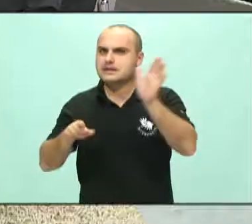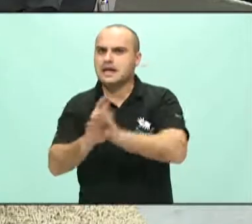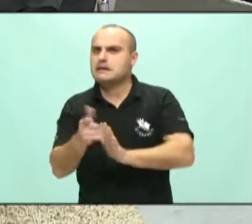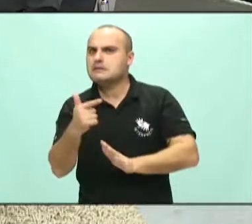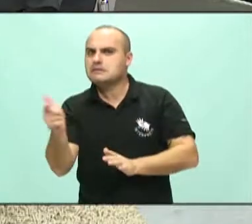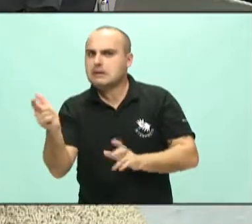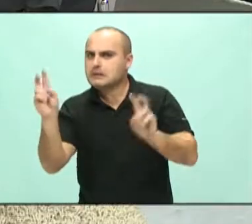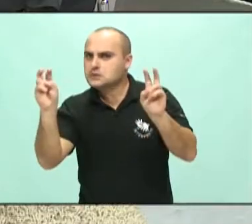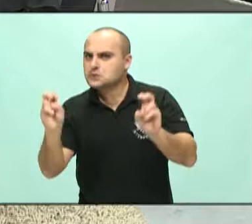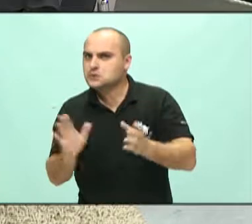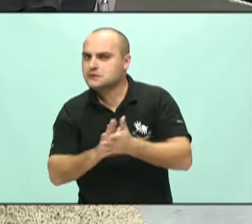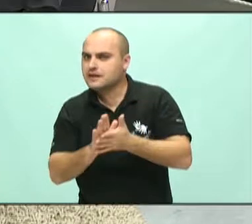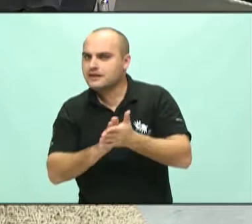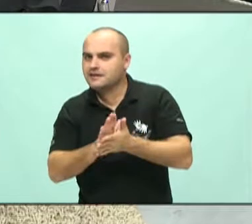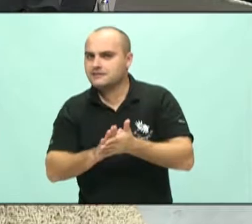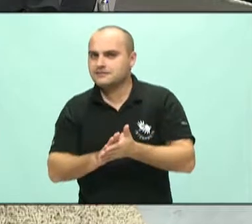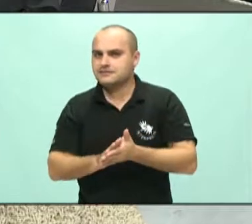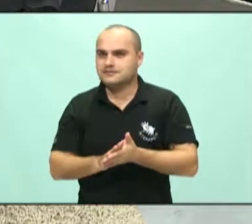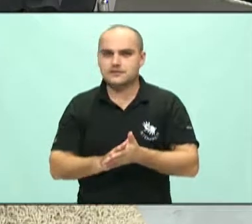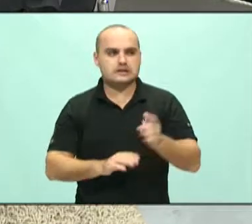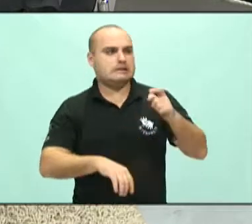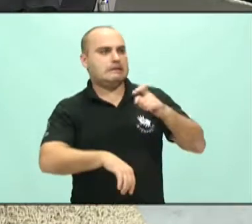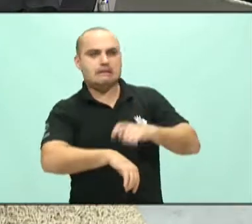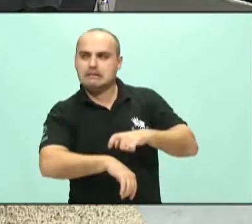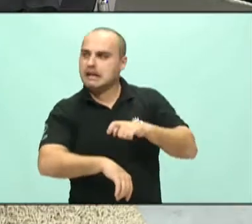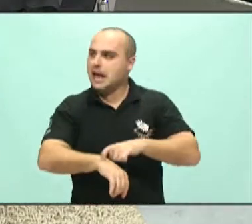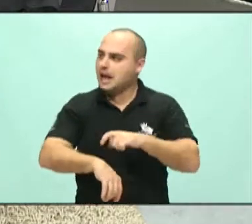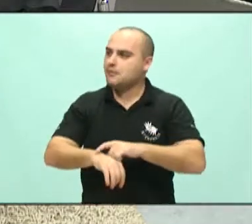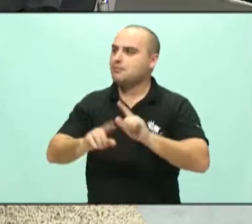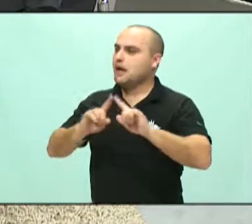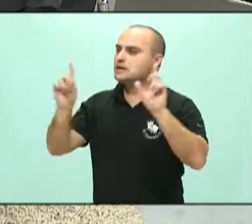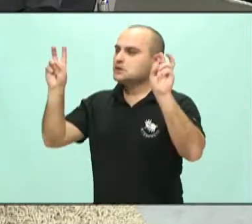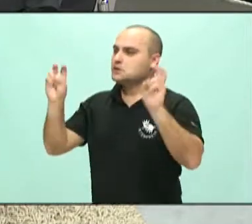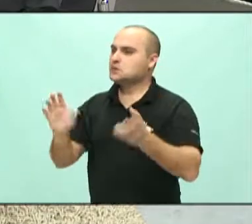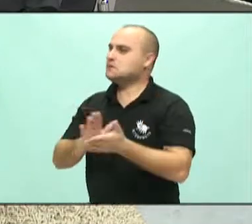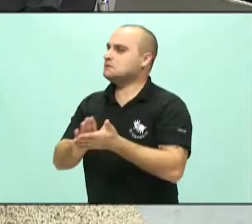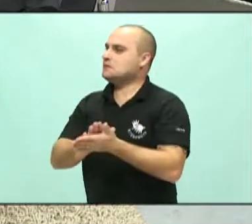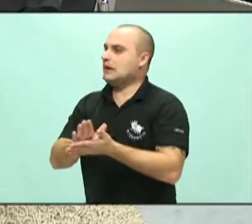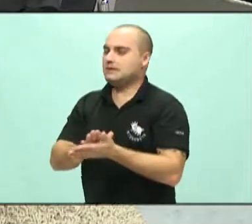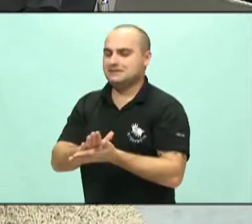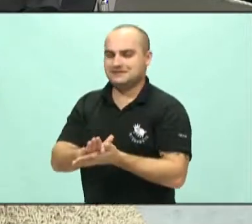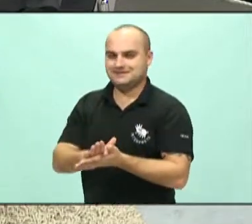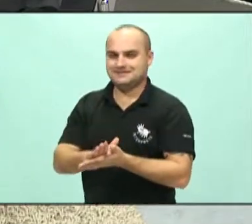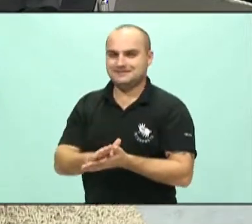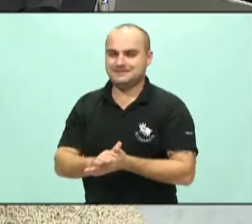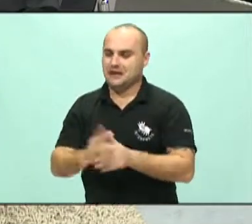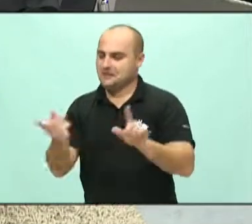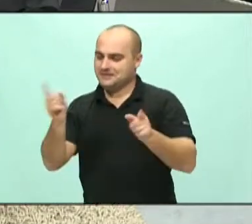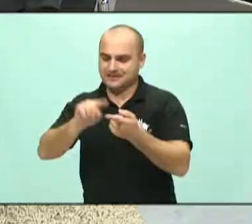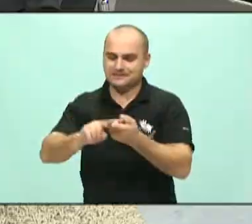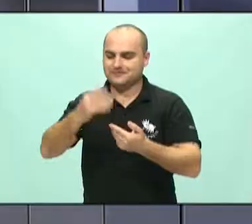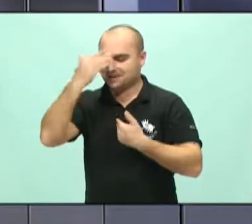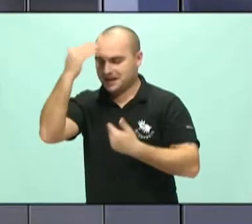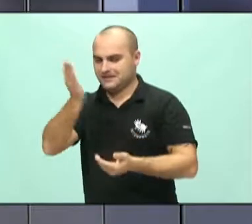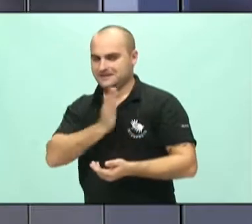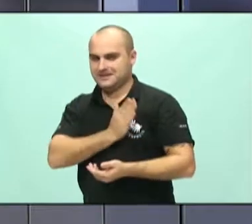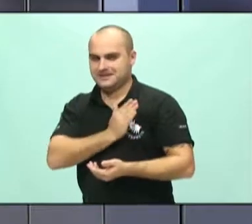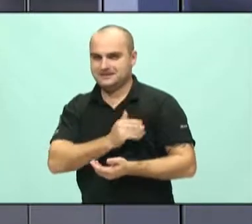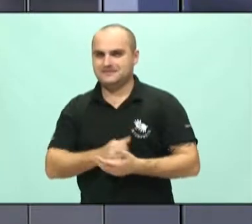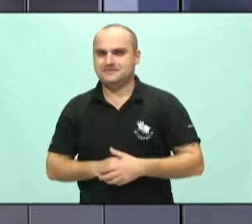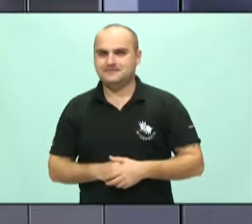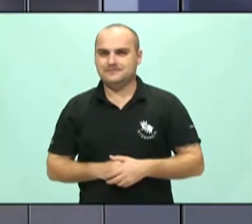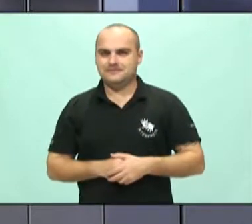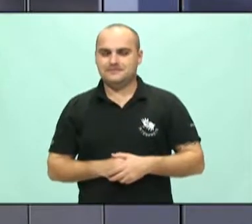tiveram que falar. E que tiver tempo de sobra e assunto de falta. Pelo contrário. Então, pelo contrário, obrigado de coração. Como é que um forte